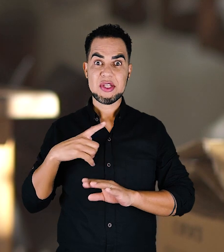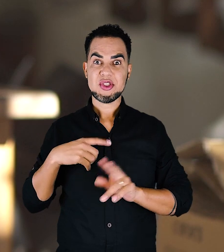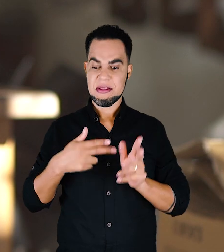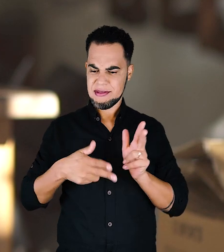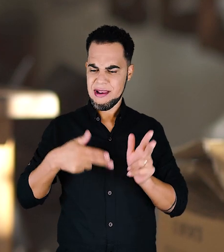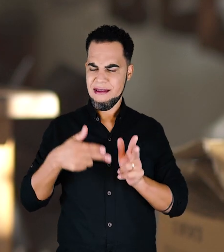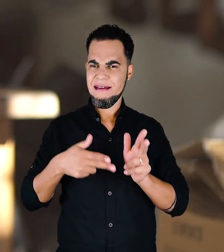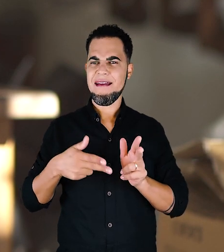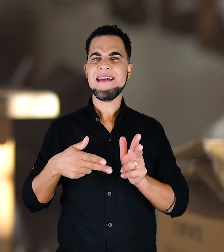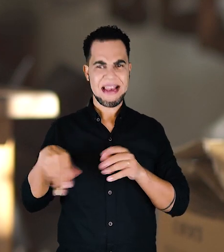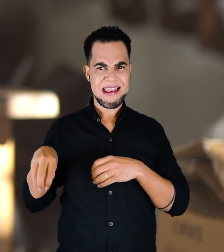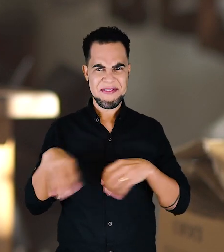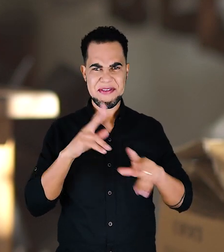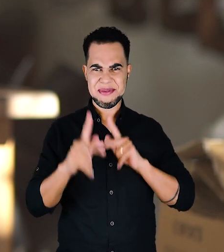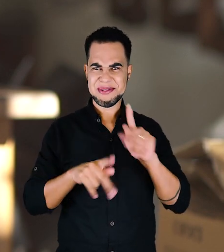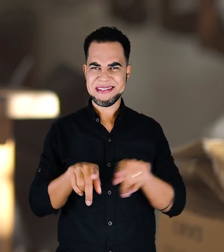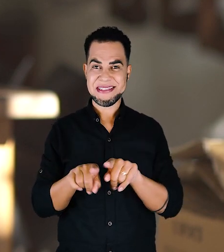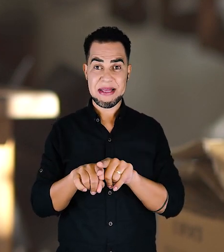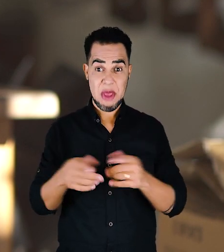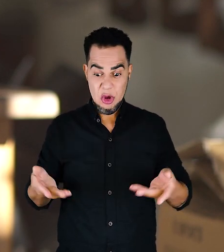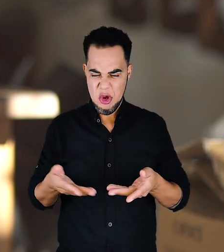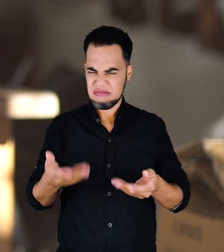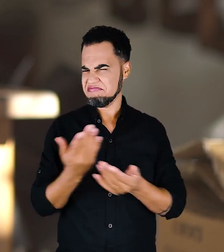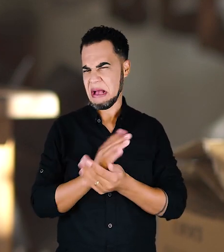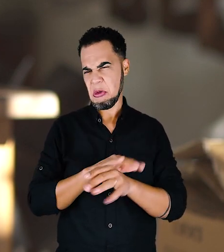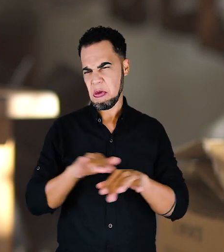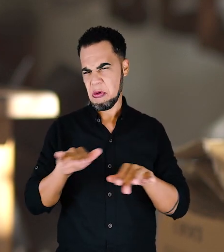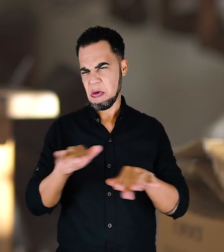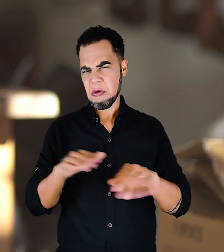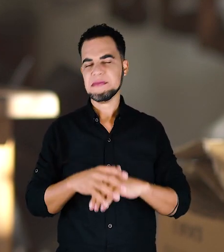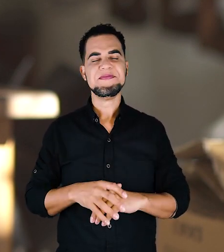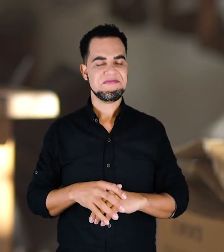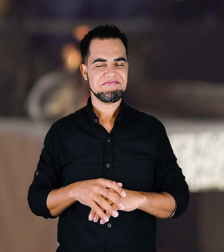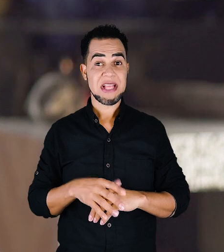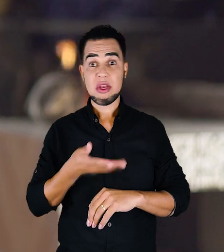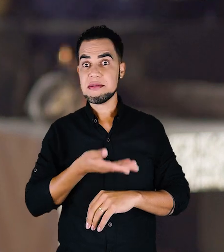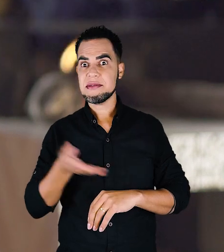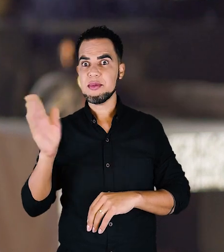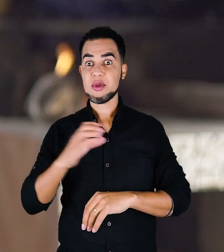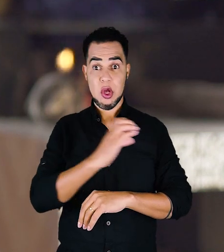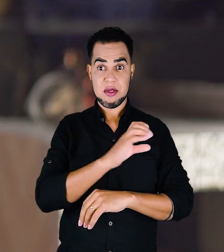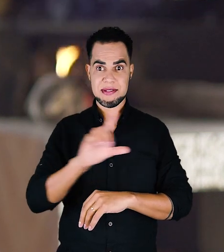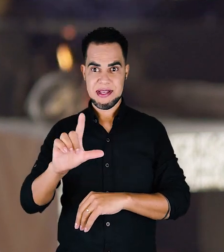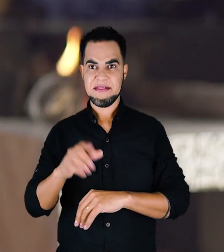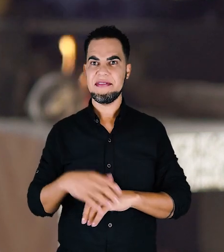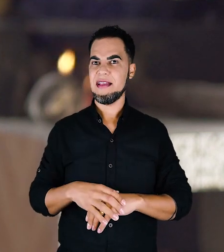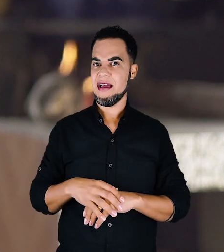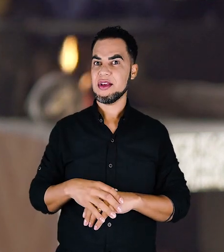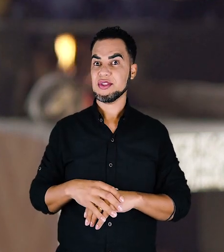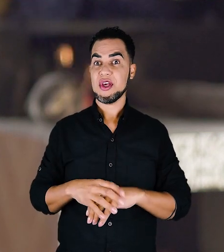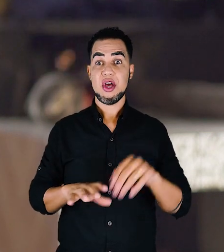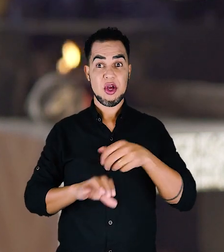o trem de ferro que transportava passageiro também, que agora já não tem mais, né? Ah, nós íamos muito para